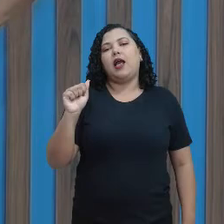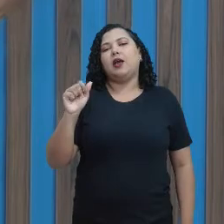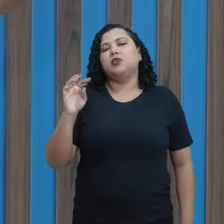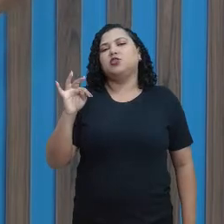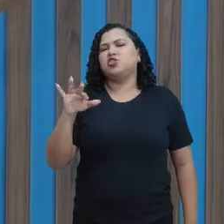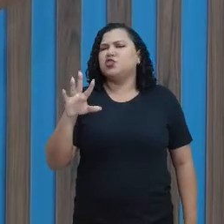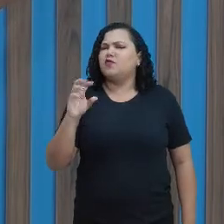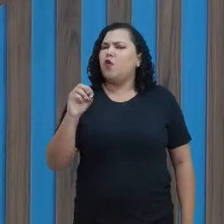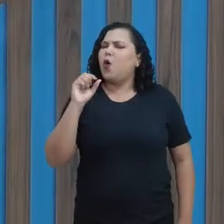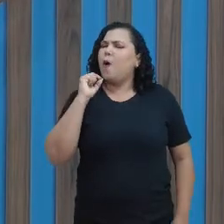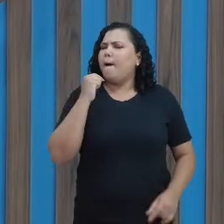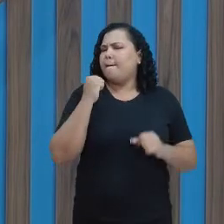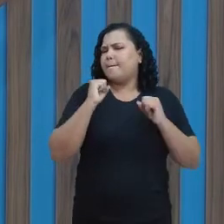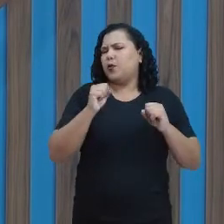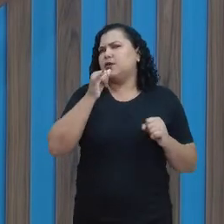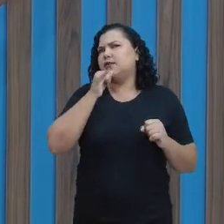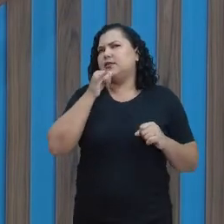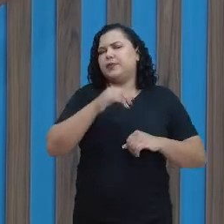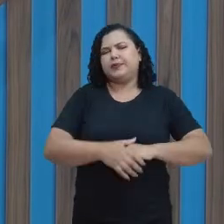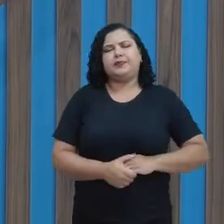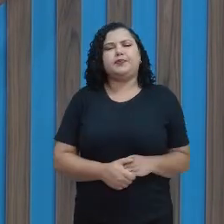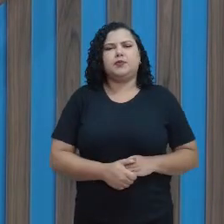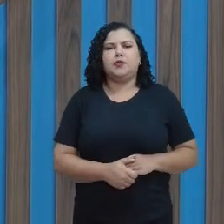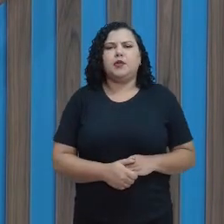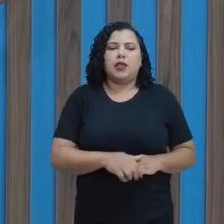poderia mudar esse que por o qual ou a qual?